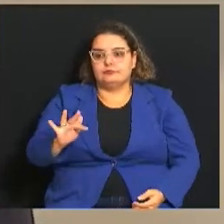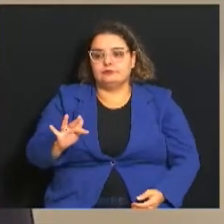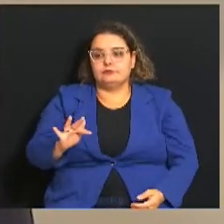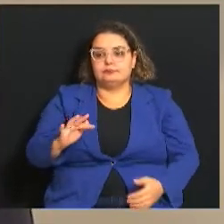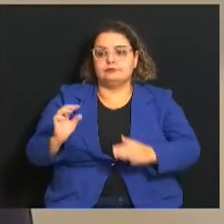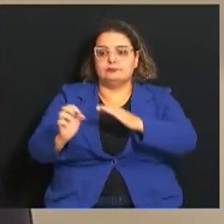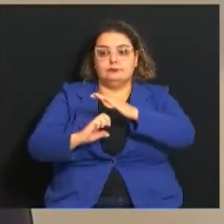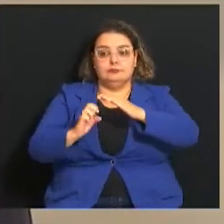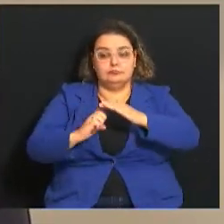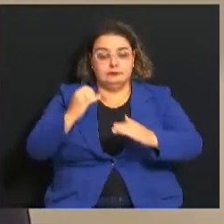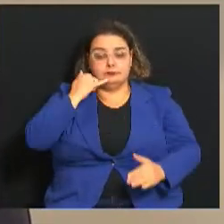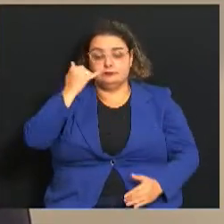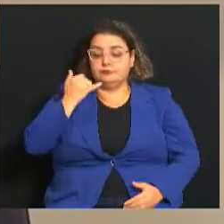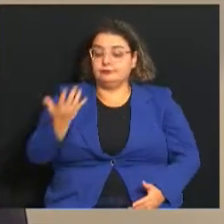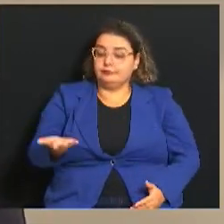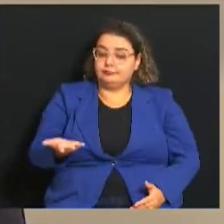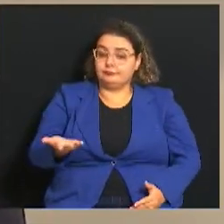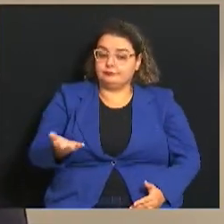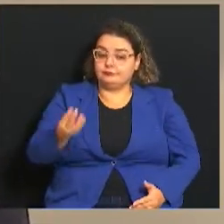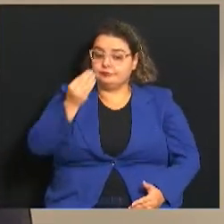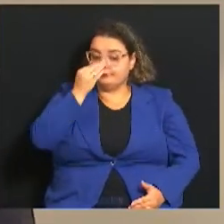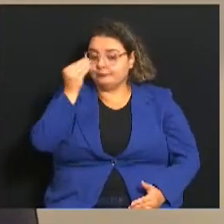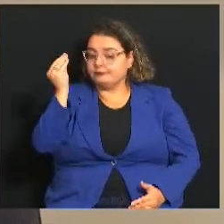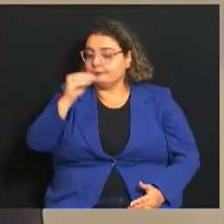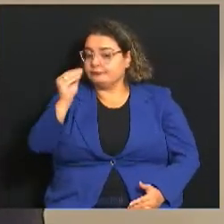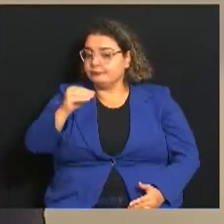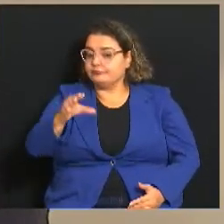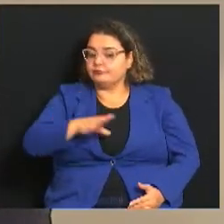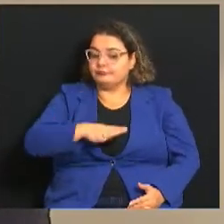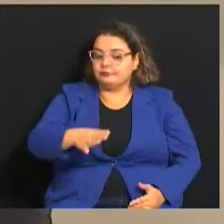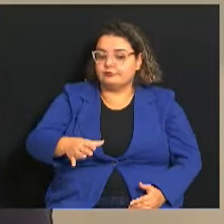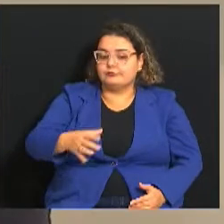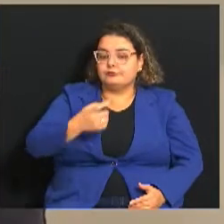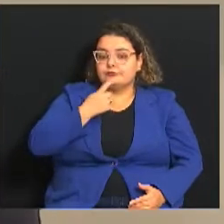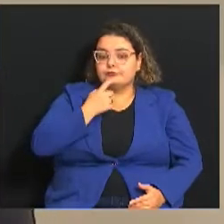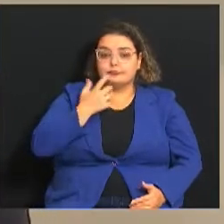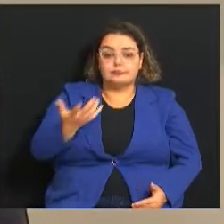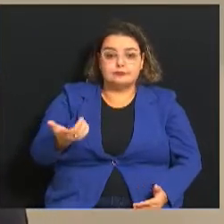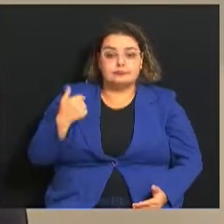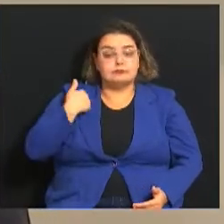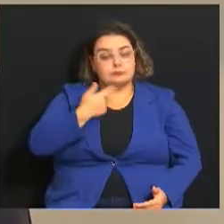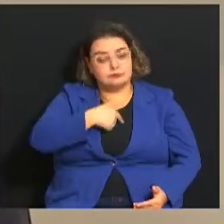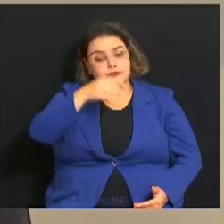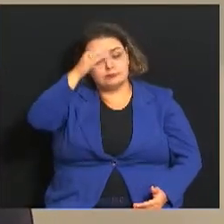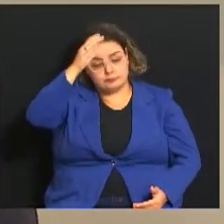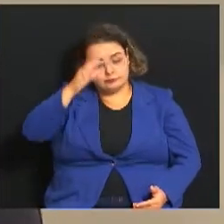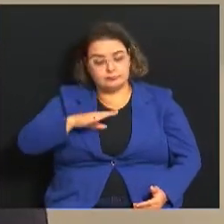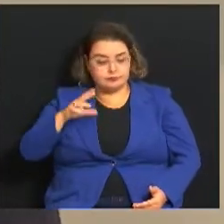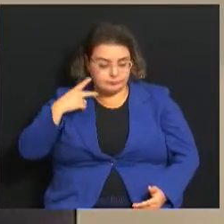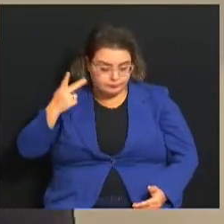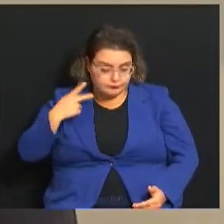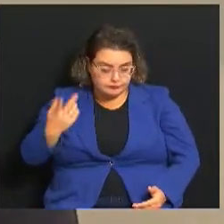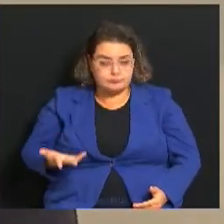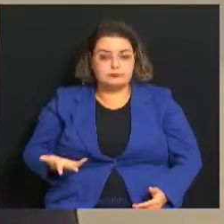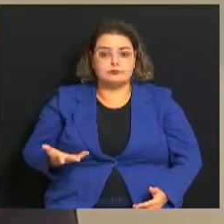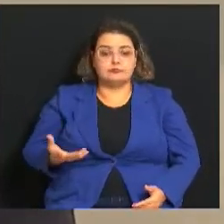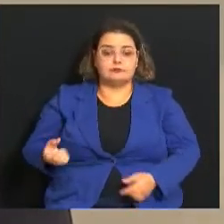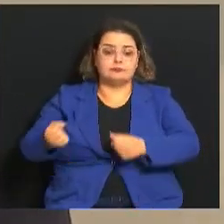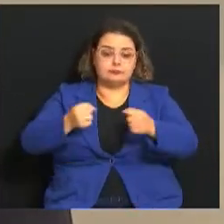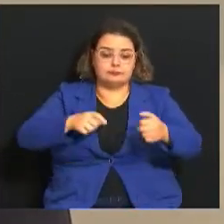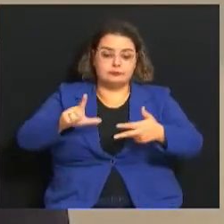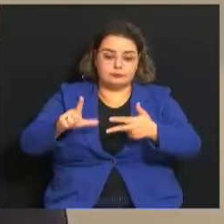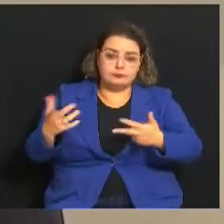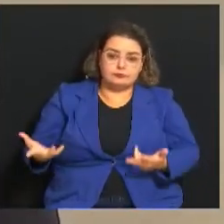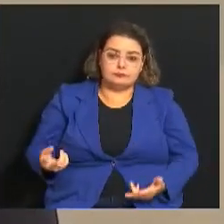telefonia têm deixado a cidade numa situação terrível e nós, enquanto vereadores, enquanto Poder Legislativo, não